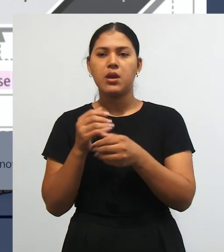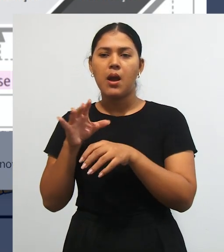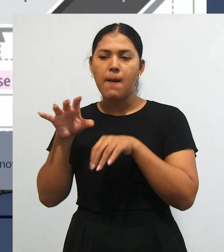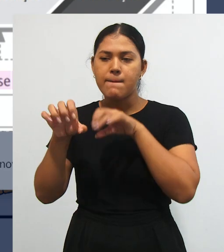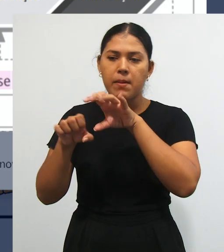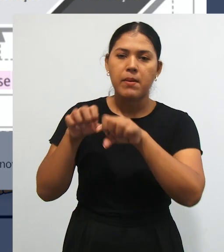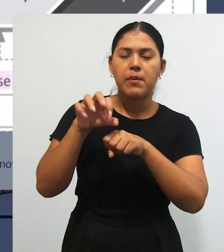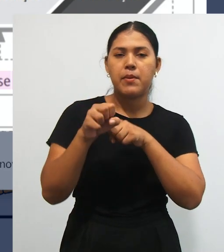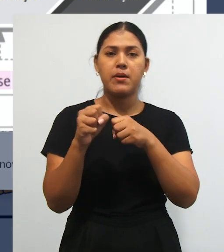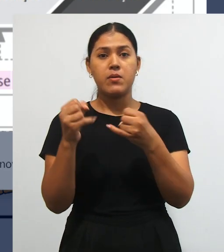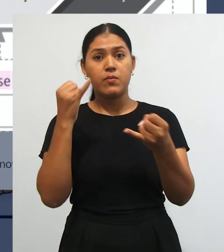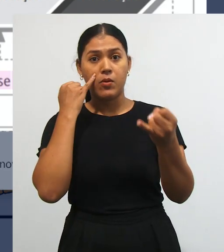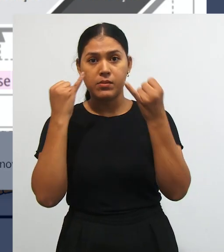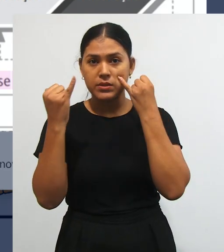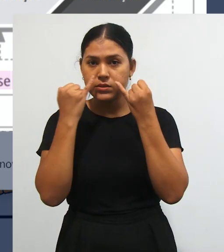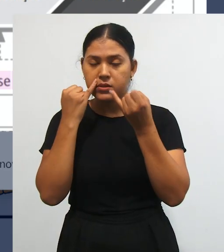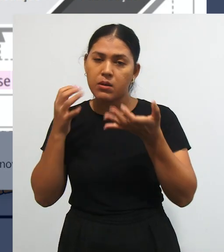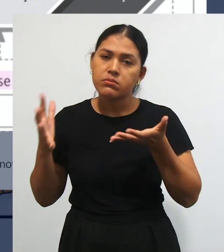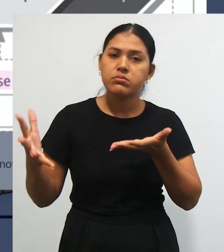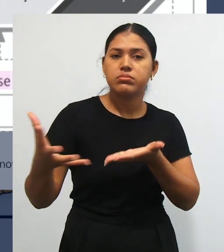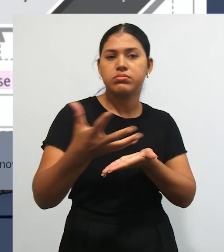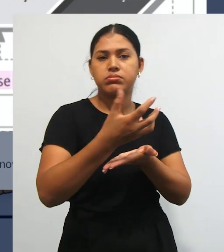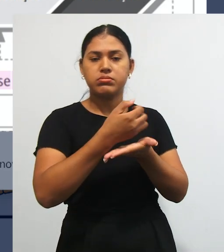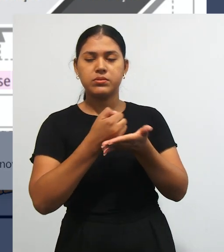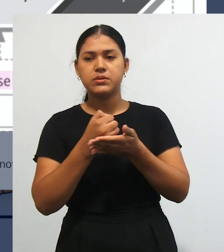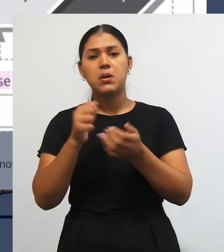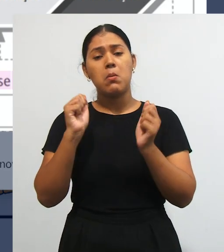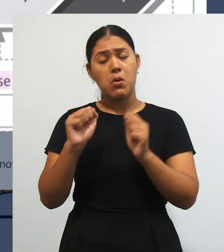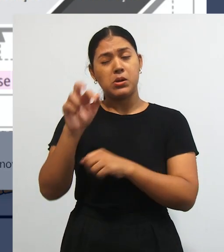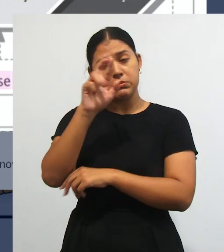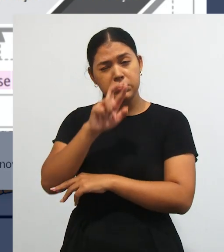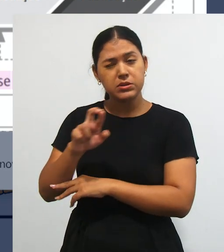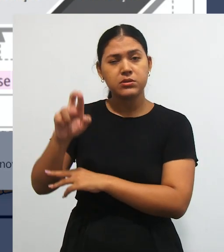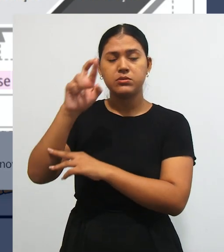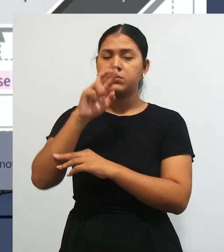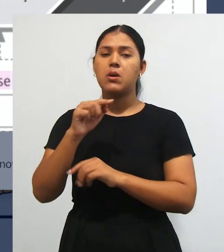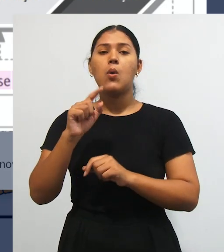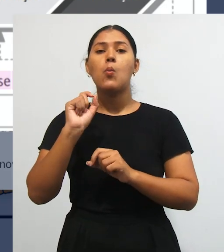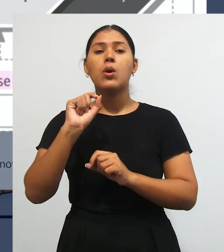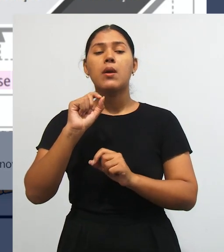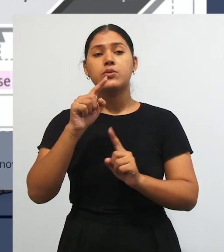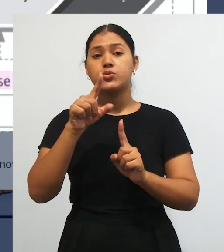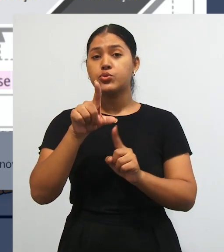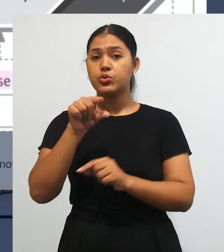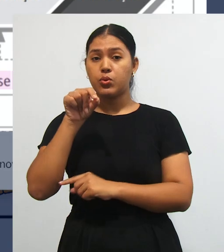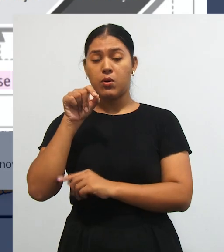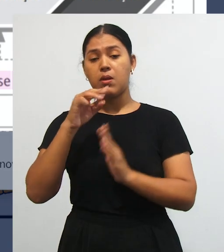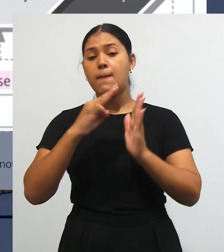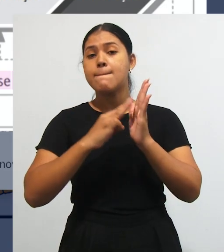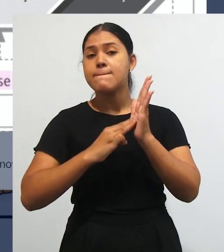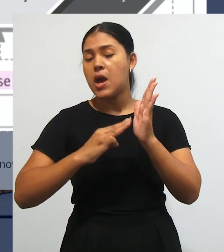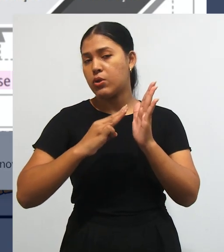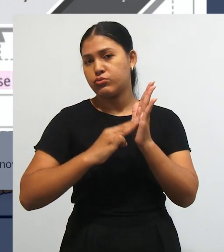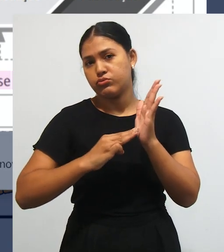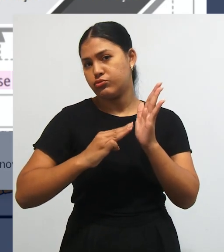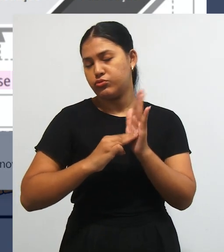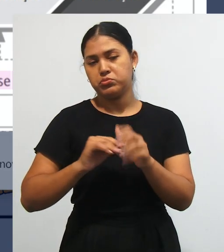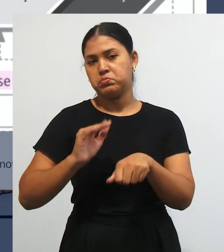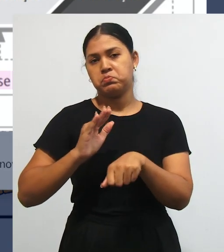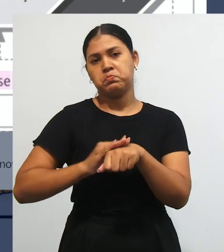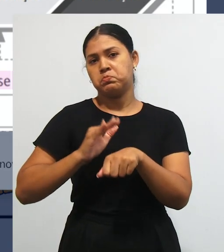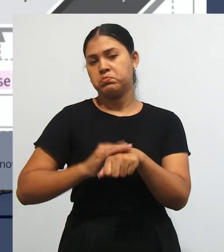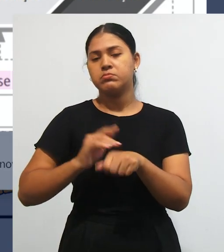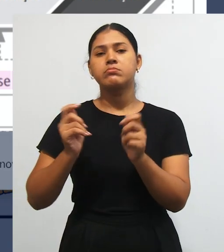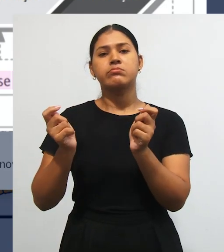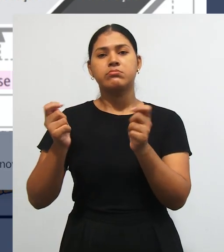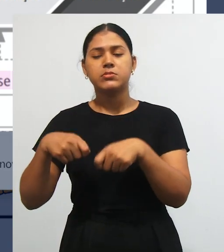vai obter os dados por observação, aí você vai usar o método, né, o como fazer, porque você vai